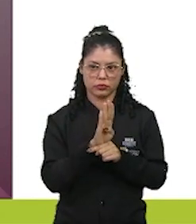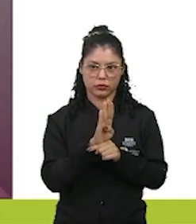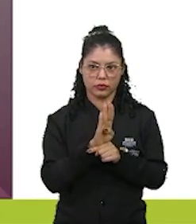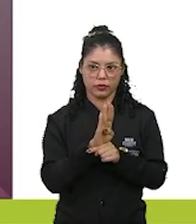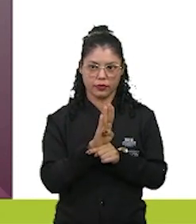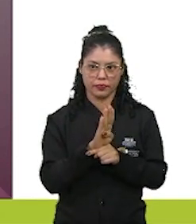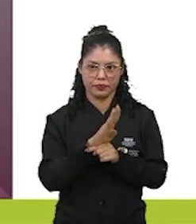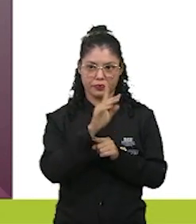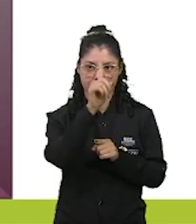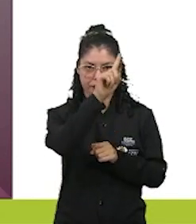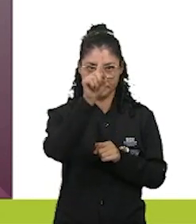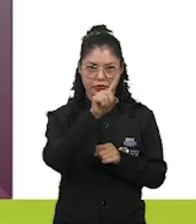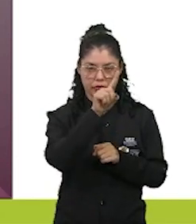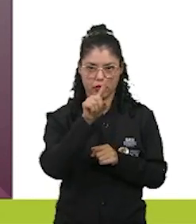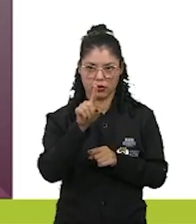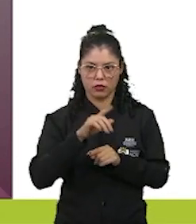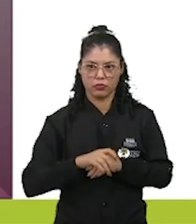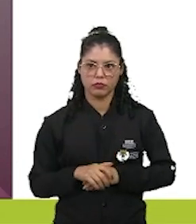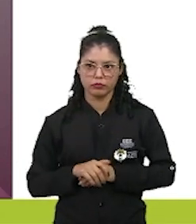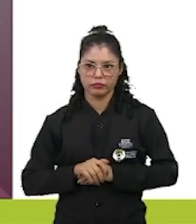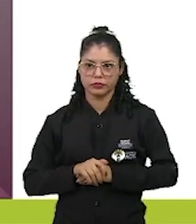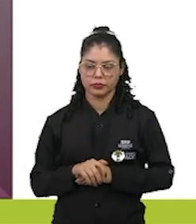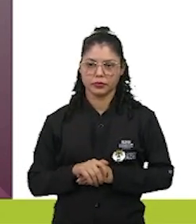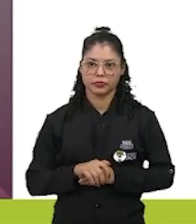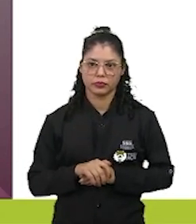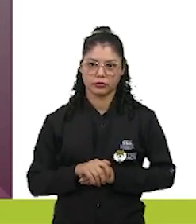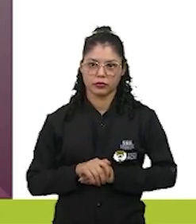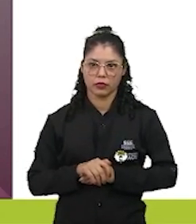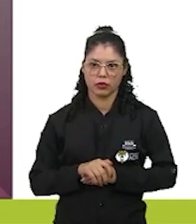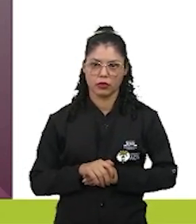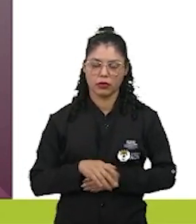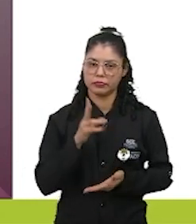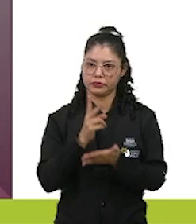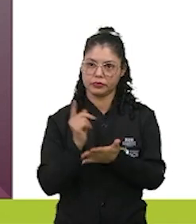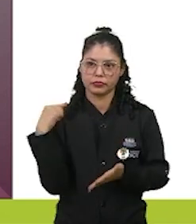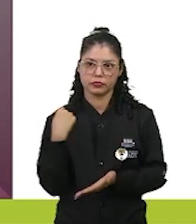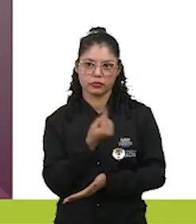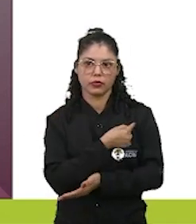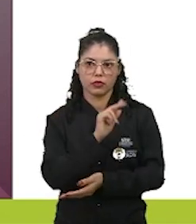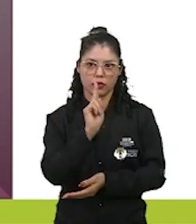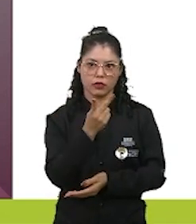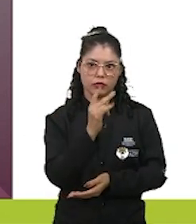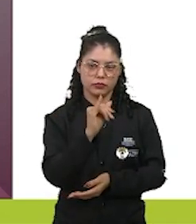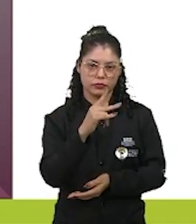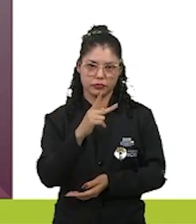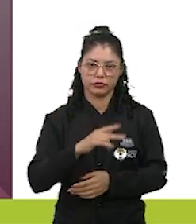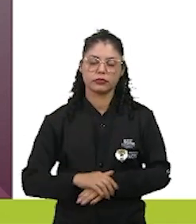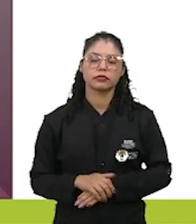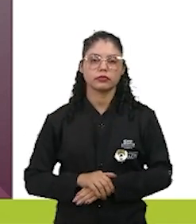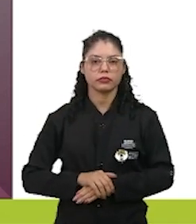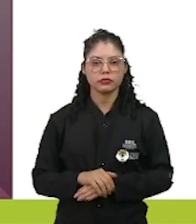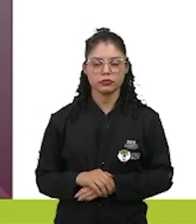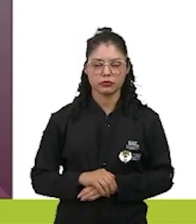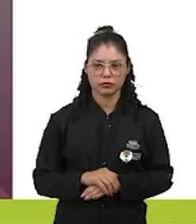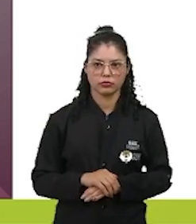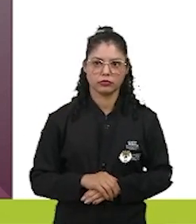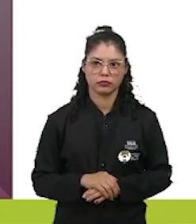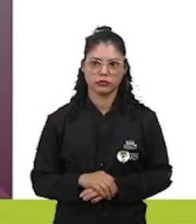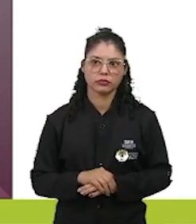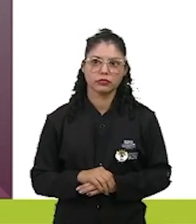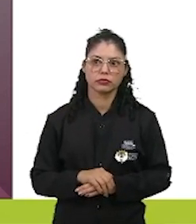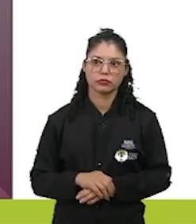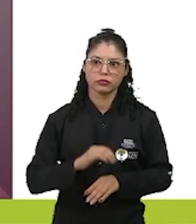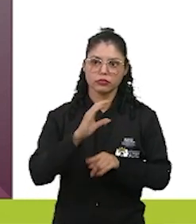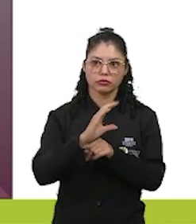ao quadrado, olha aí, é a nossa hipotenusa, tá bom? Cateto